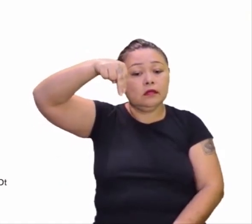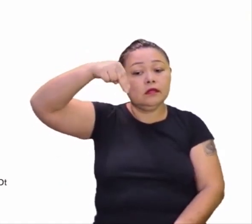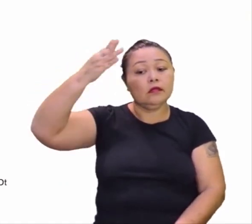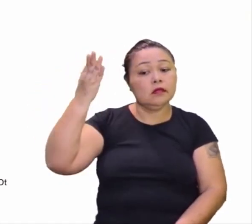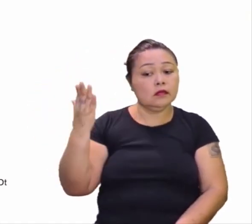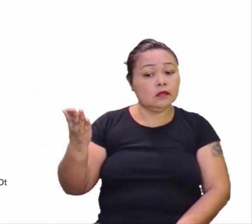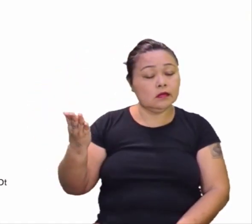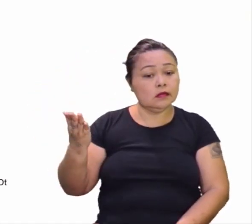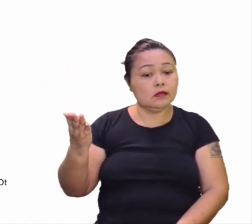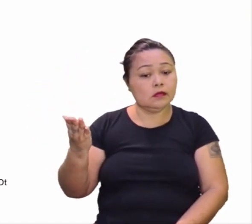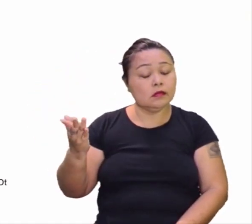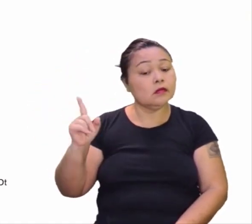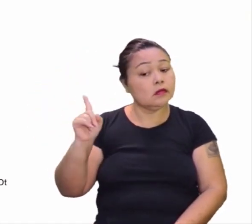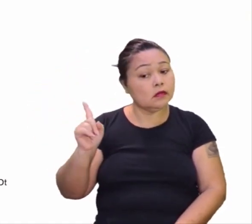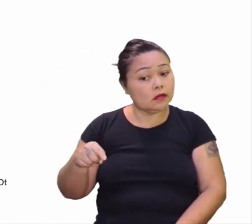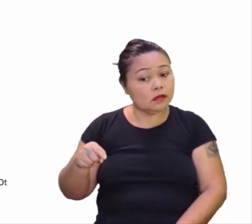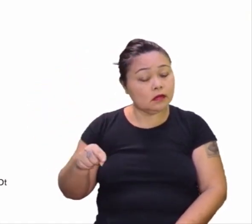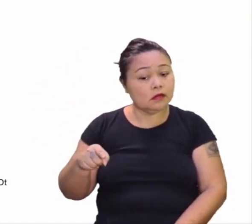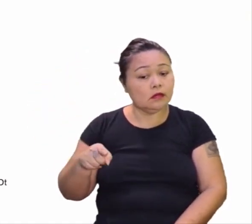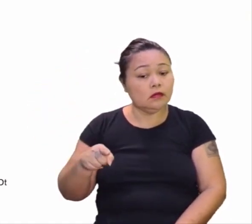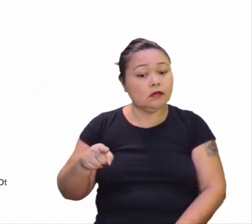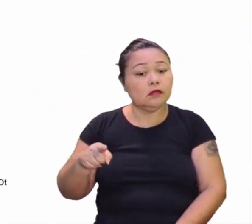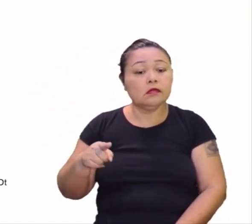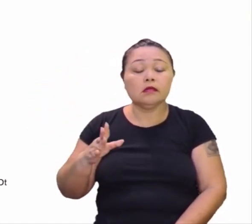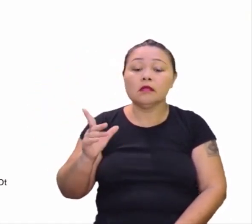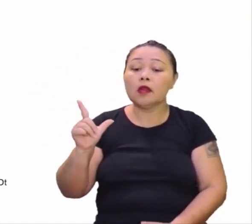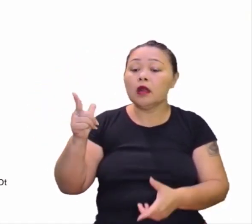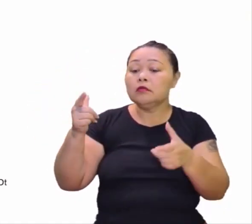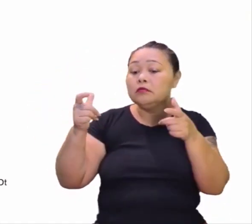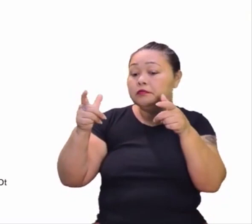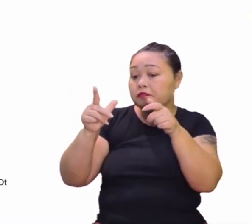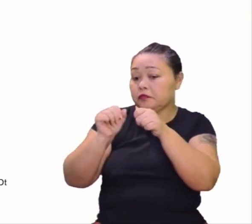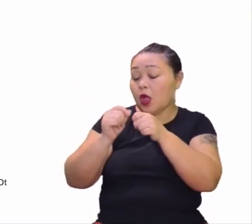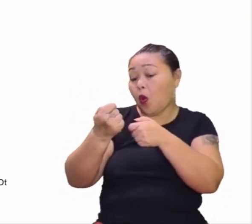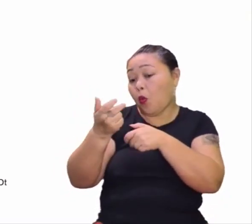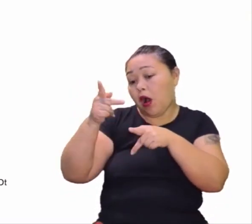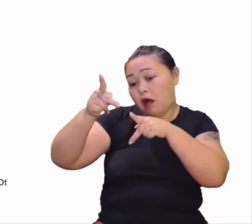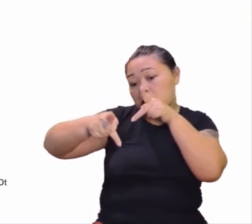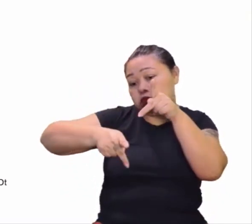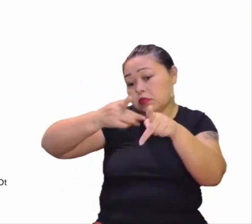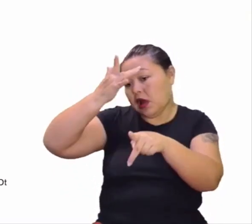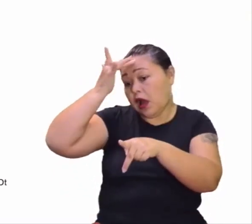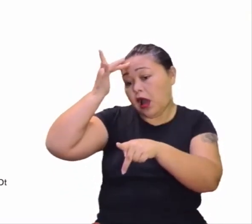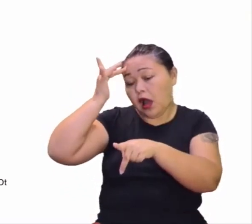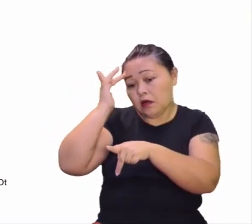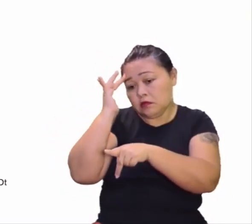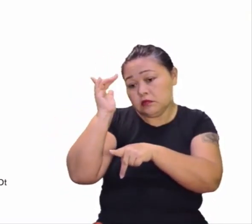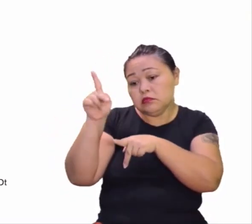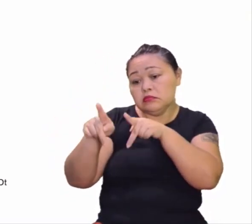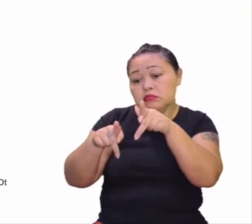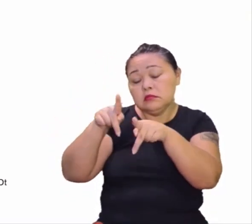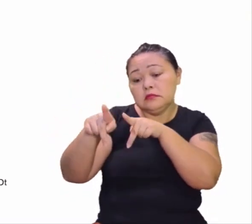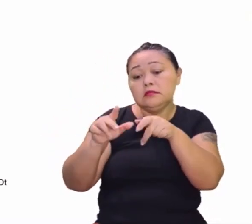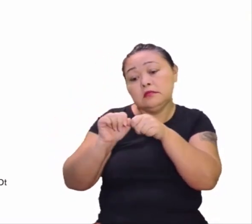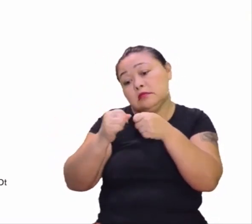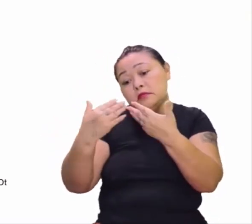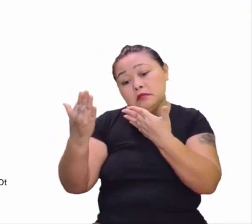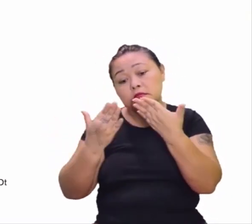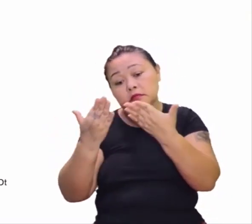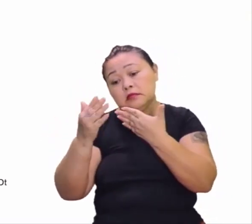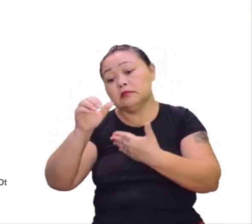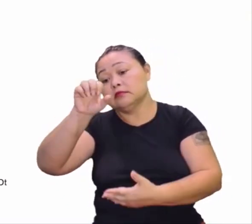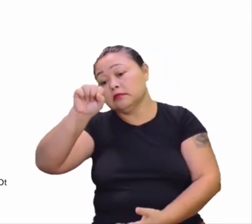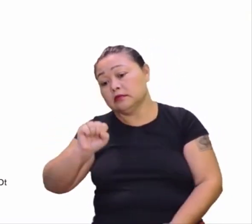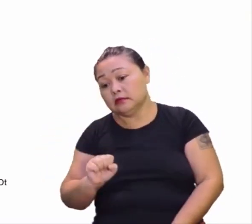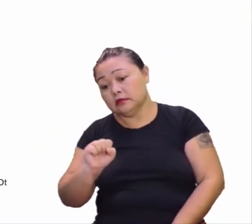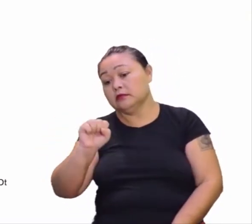Essa região, que é uma região com menor densidade demográfica, se comparado com as regiões, por exemplo, sudeste e sul do